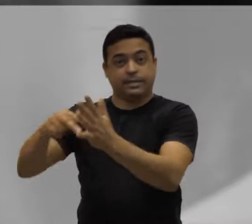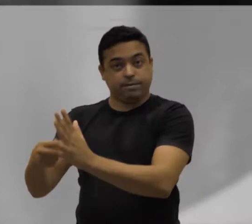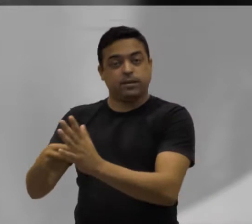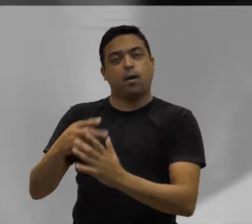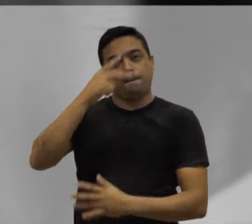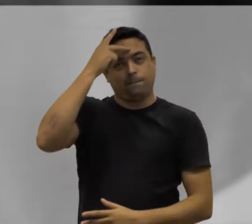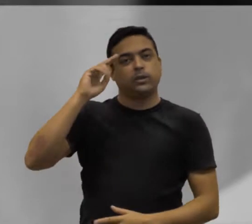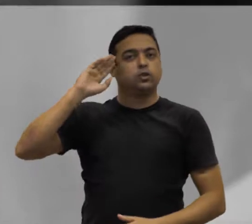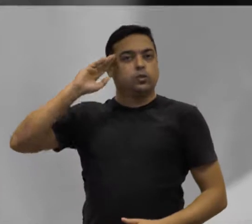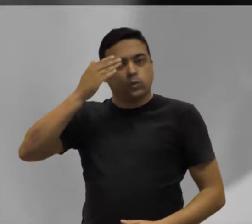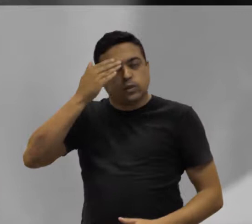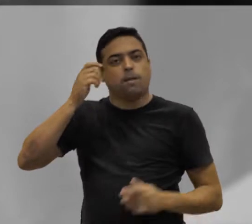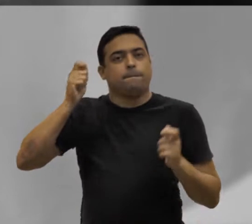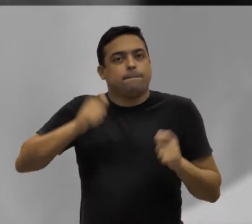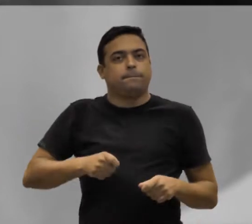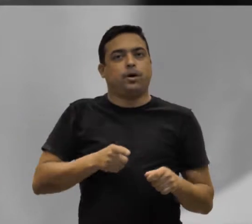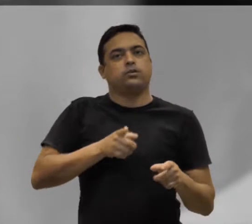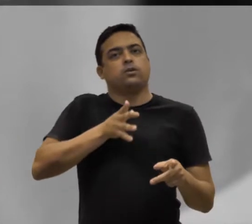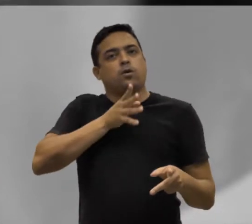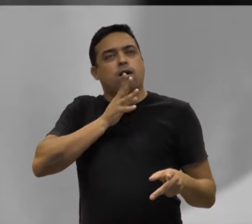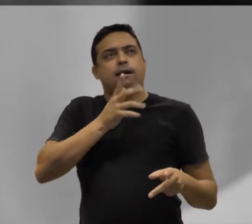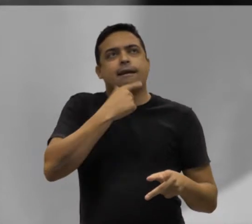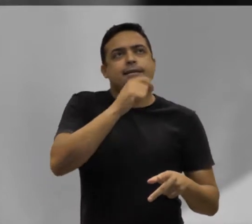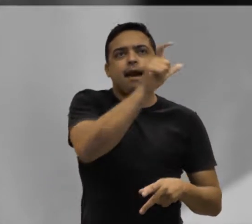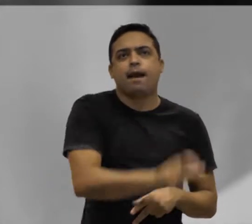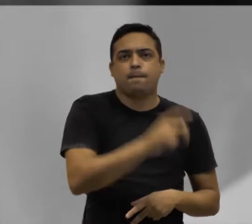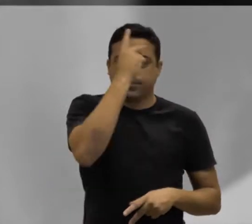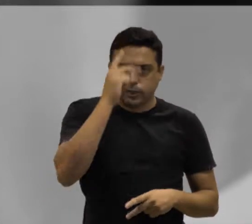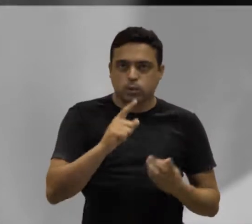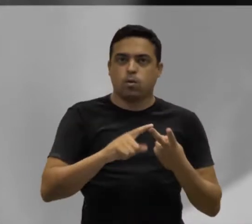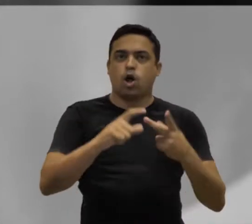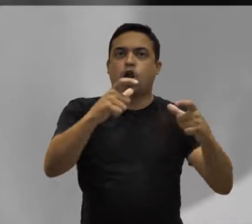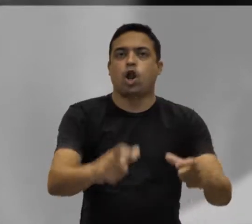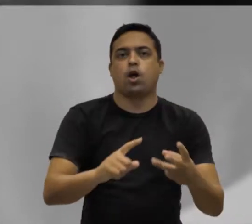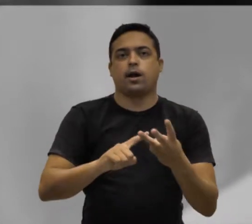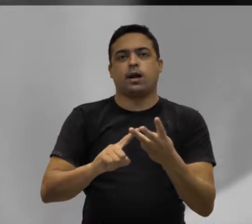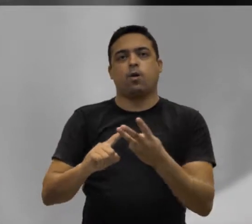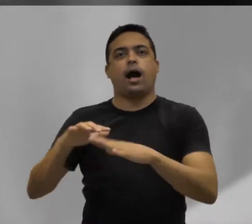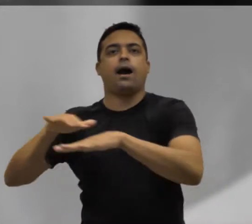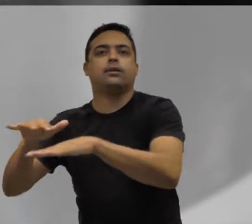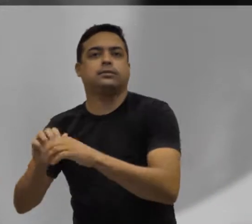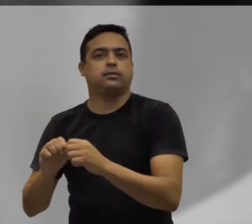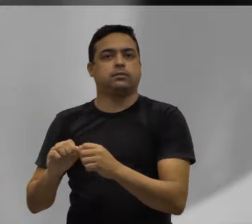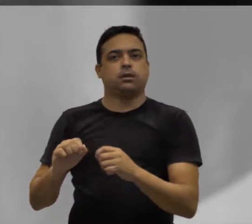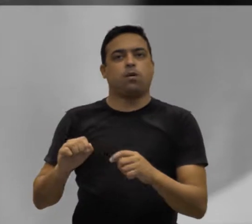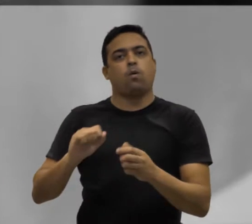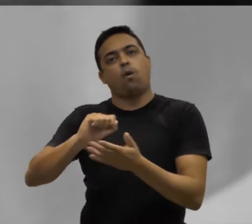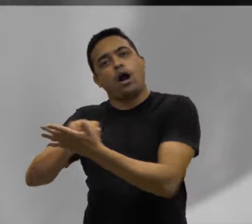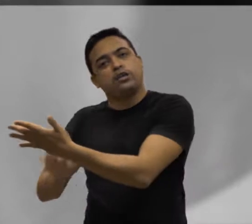o sujeito com surdo-cegueira possa reconhecer uma pessoa, ação, lugar ou